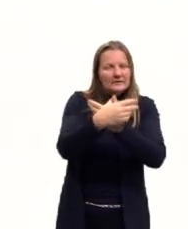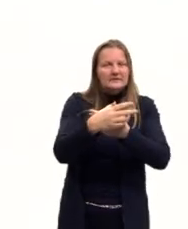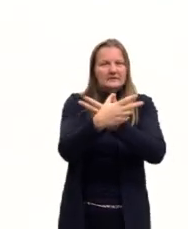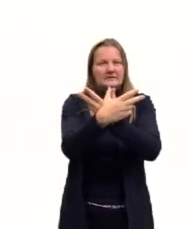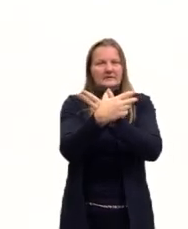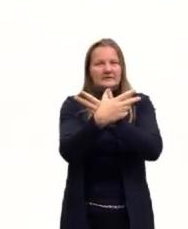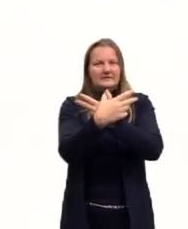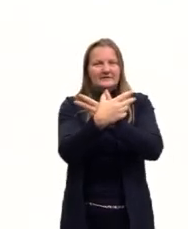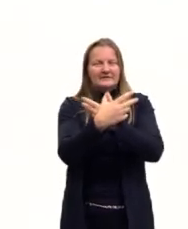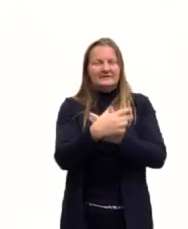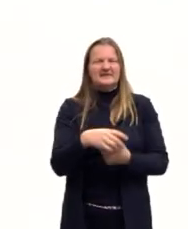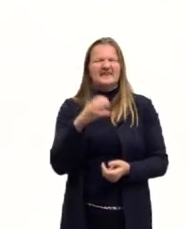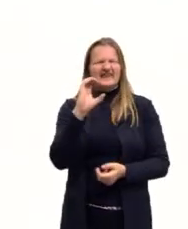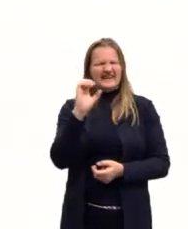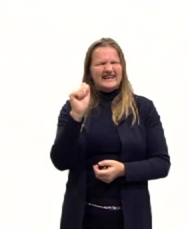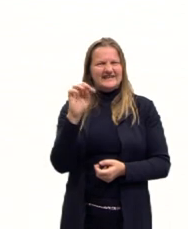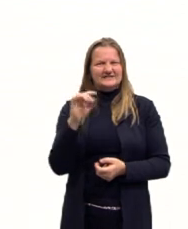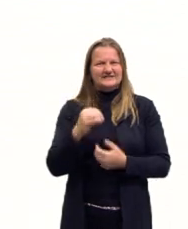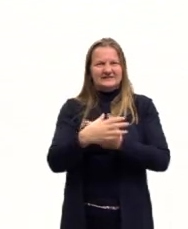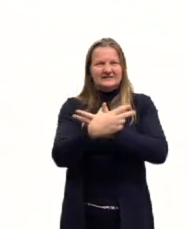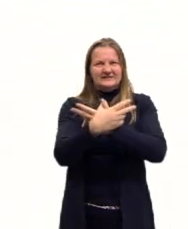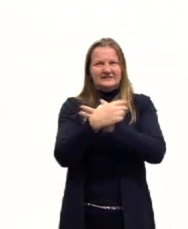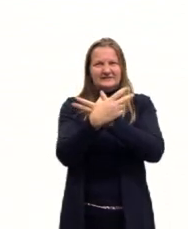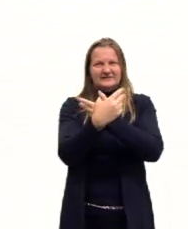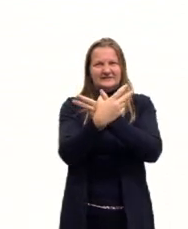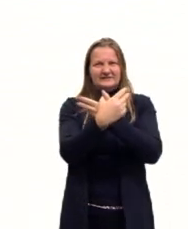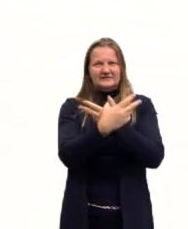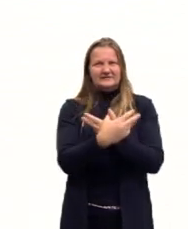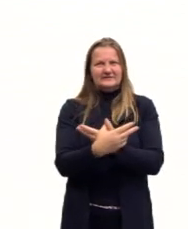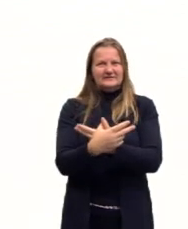que é uma catirina né mas eu acho que é uma Libélula